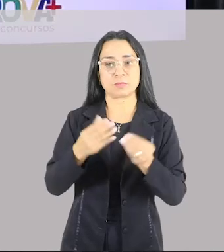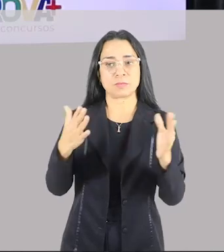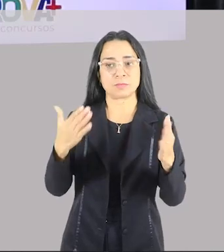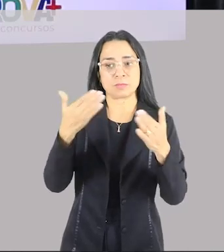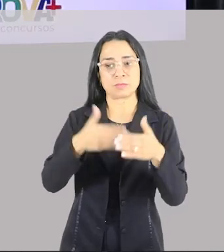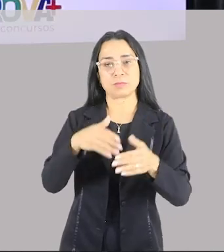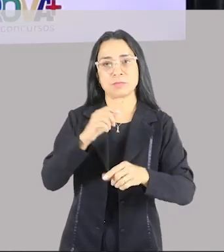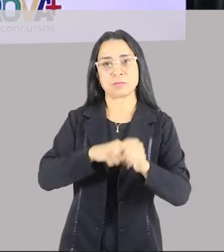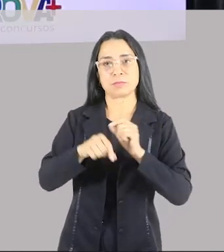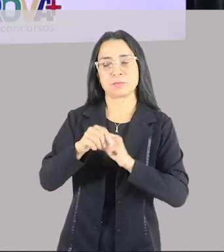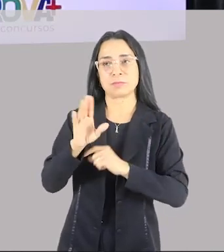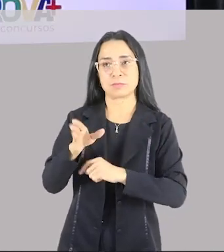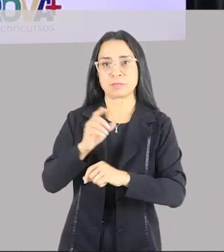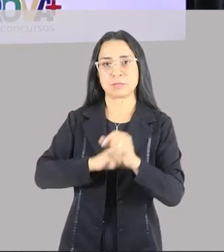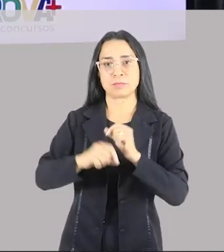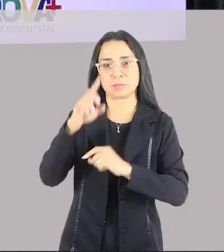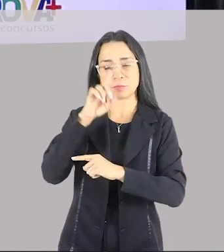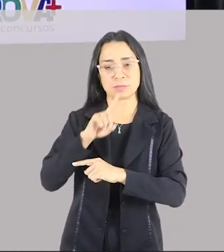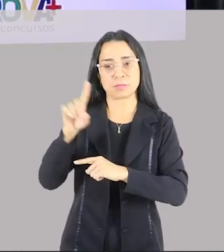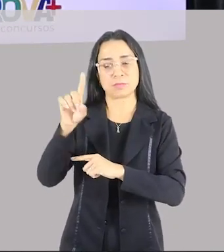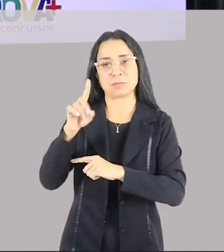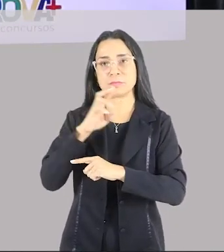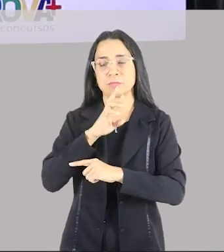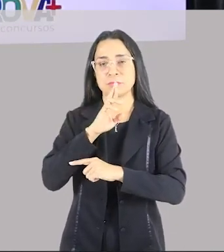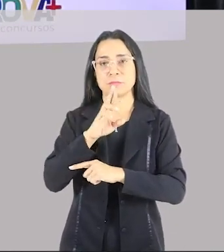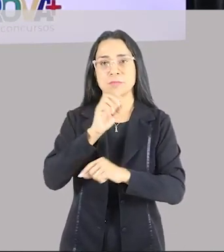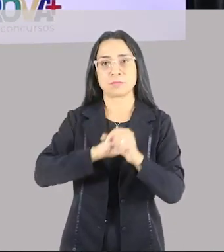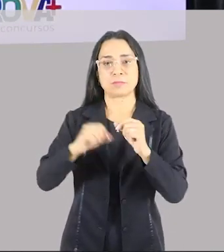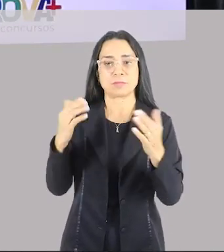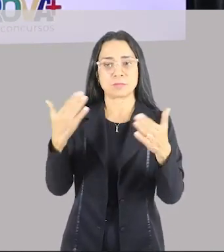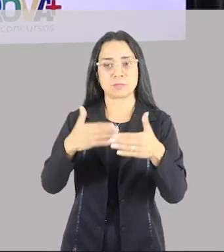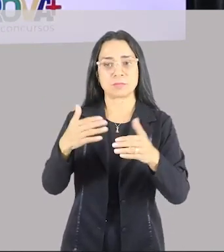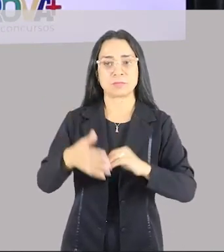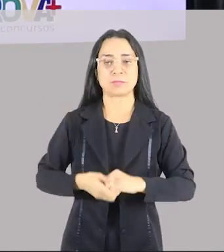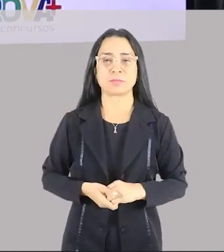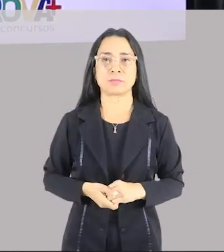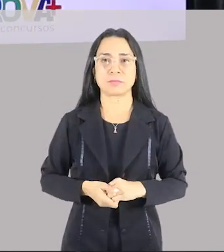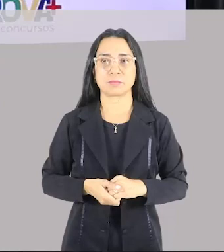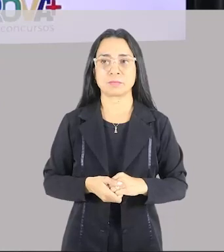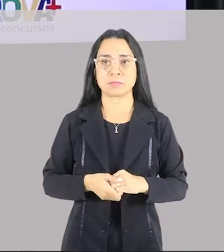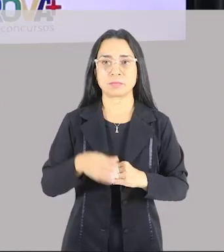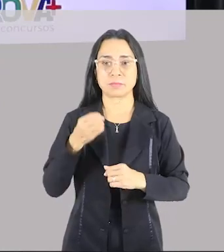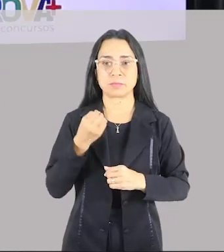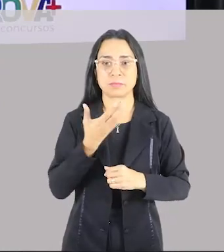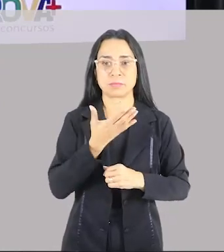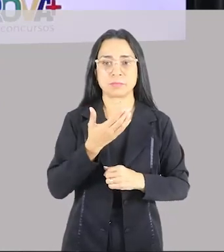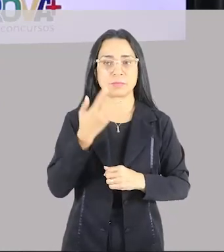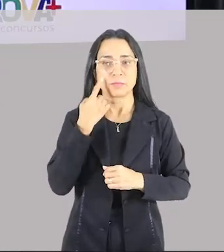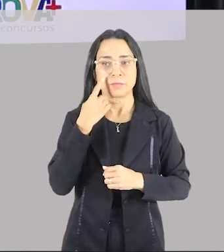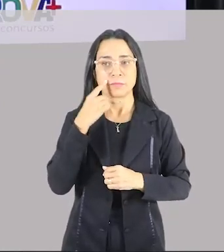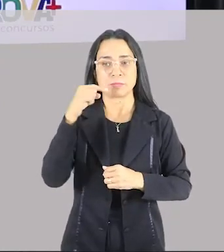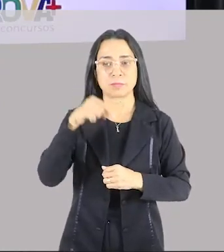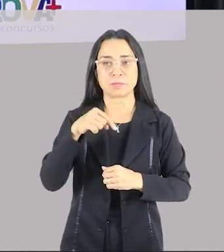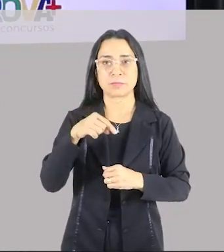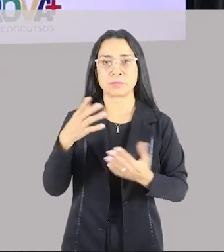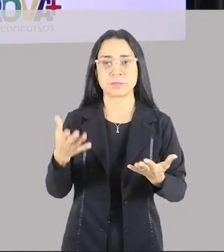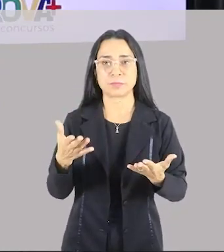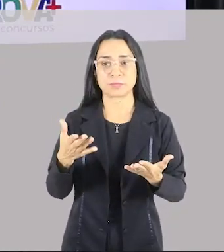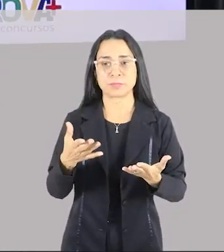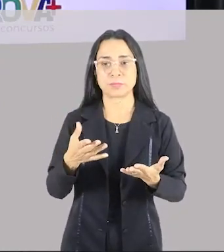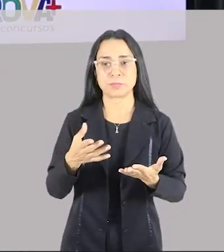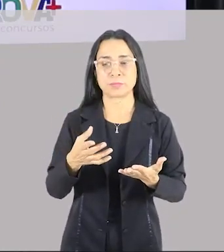já no dia do certame, no dia da resolução da prova de vocês. Bom, vimos aqui em